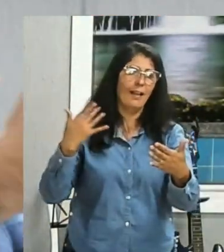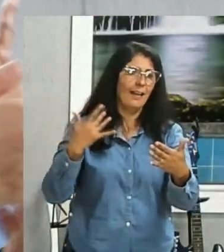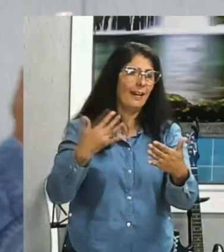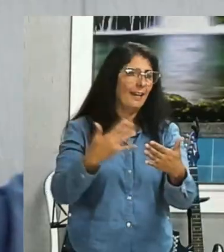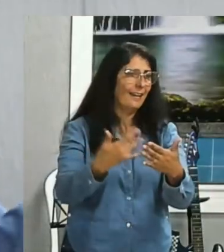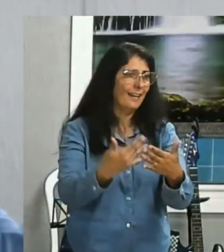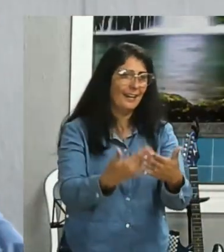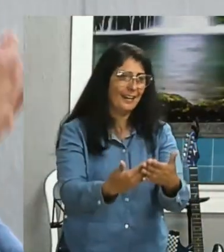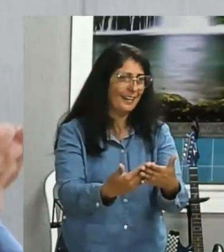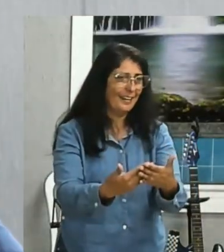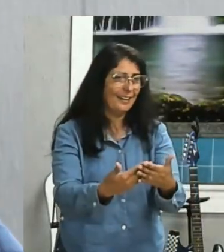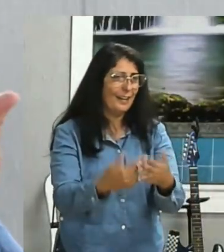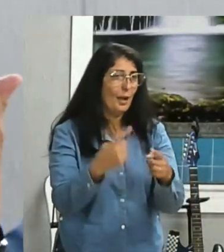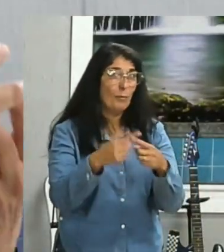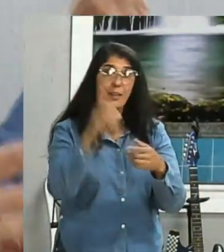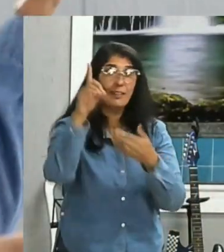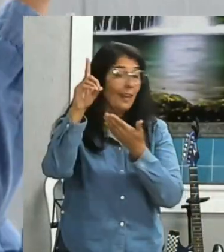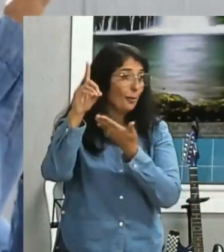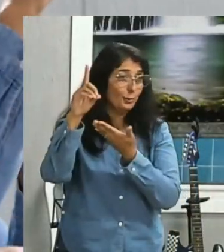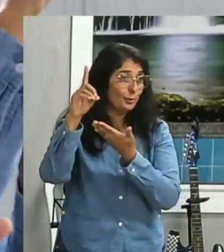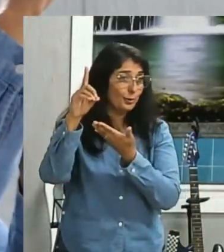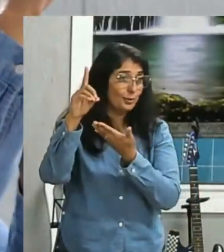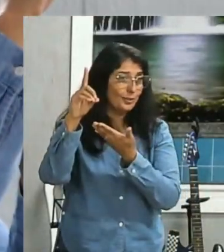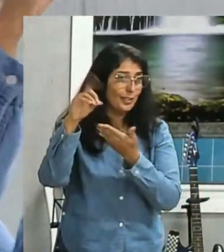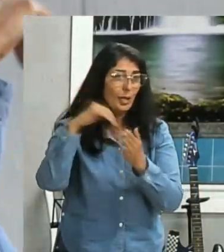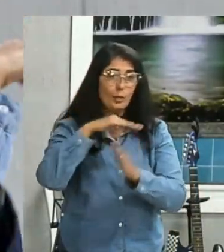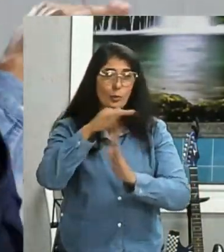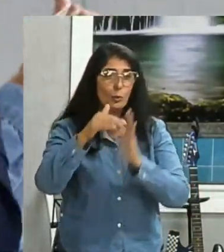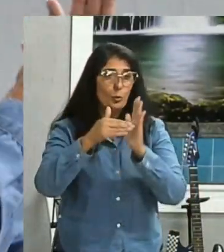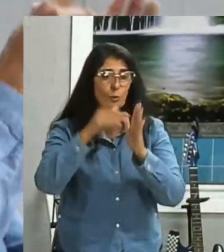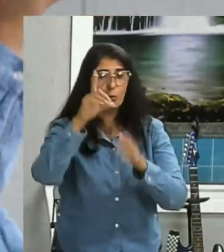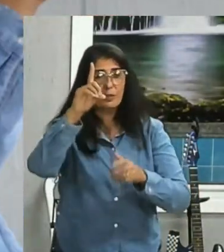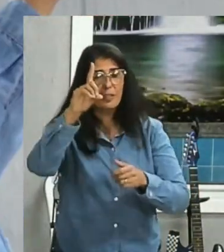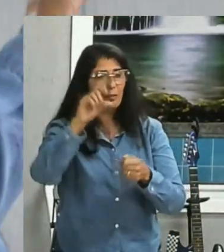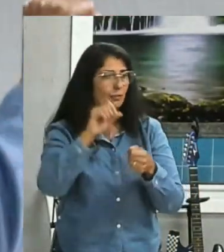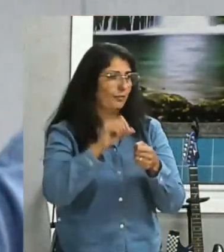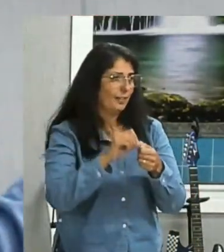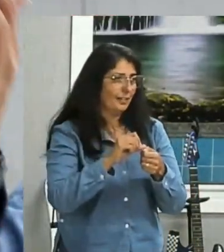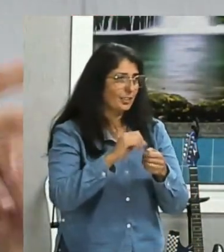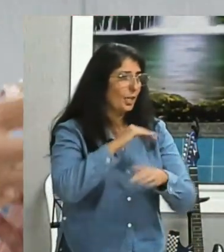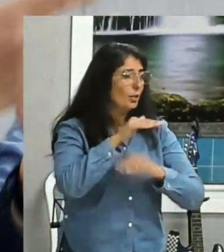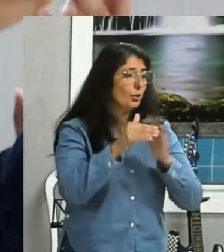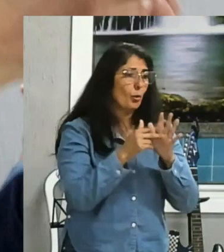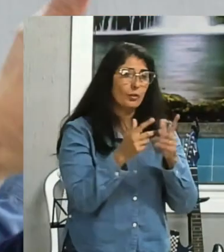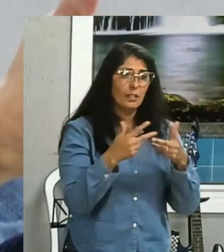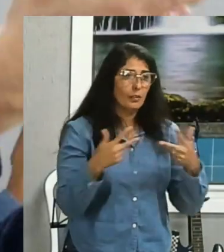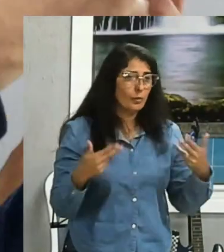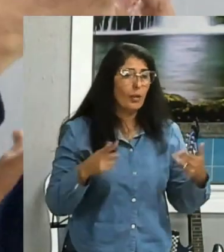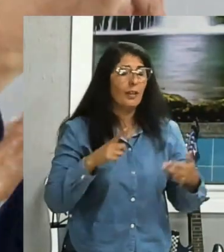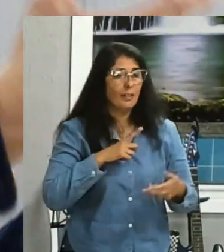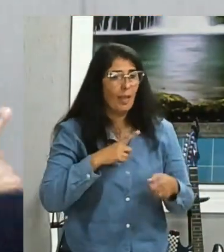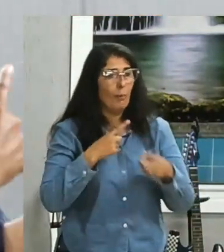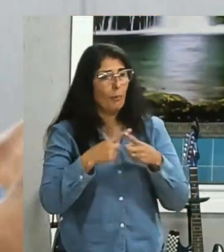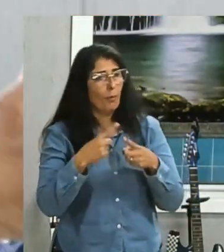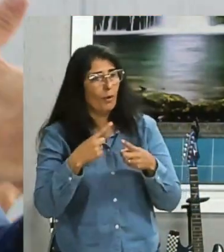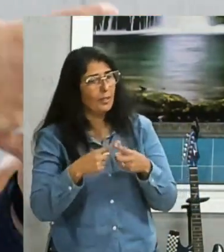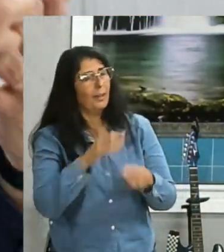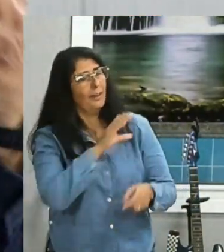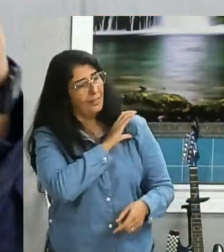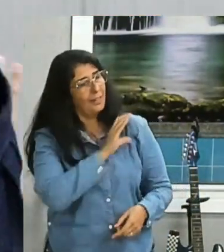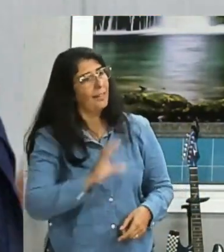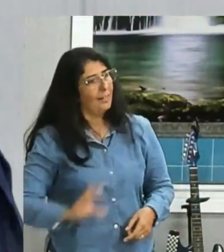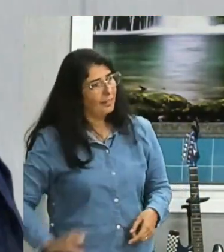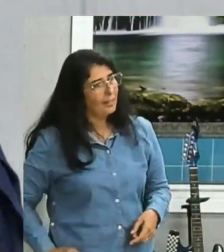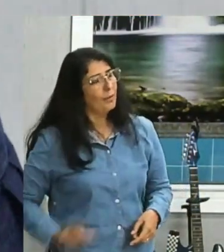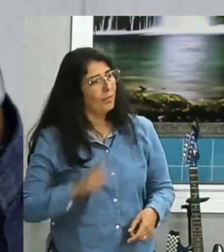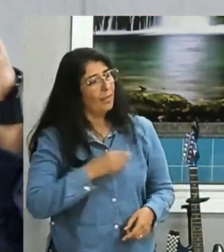dele. Sem ele, nada se fez. Todas as coisas subsistem por causa de Cristo.